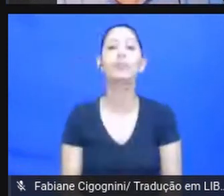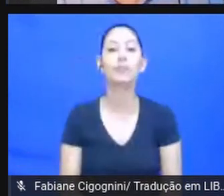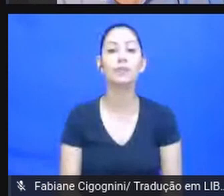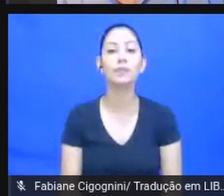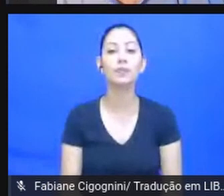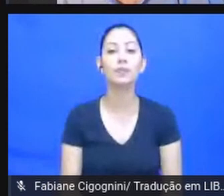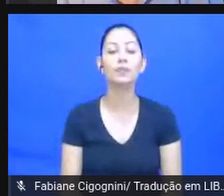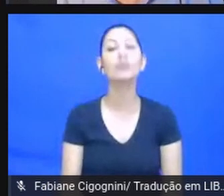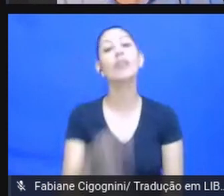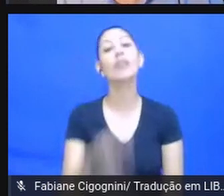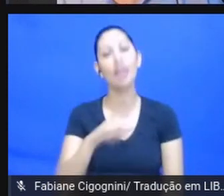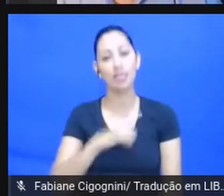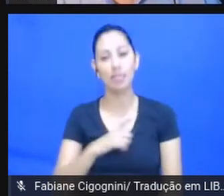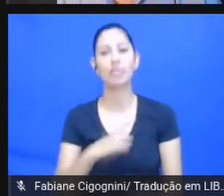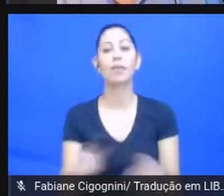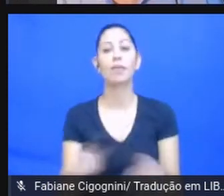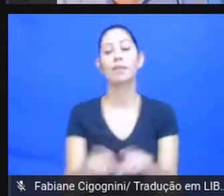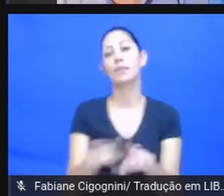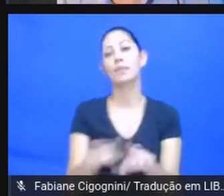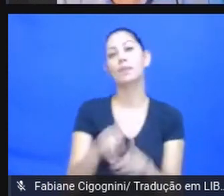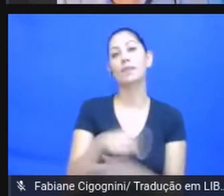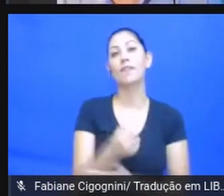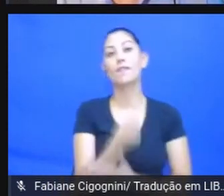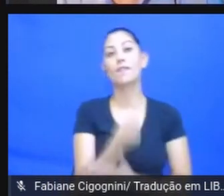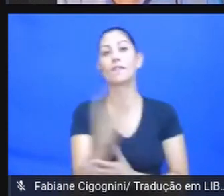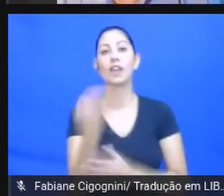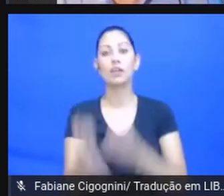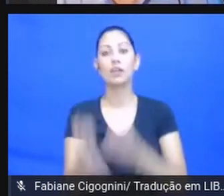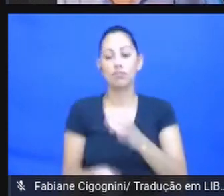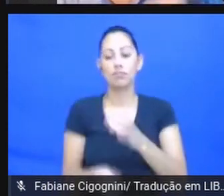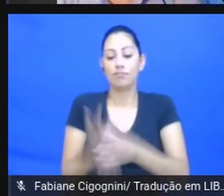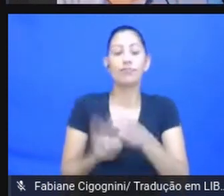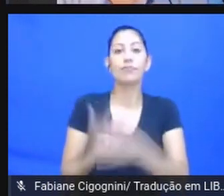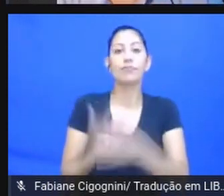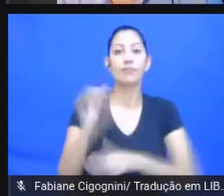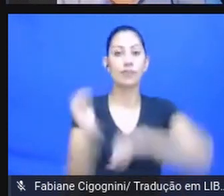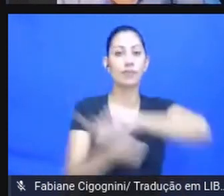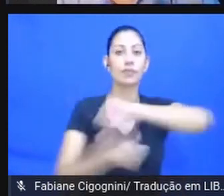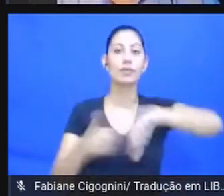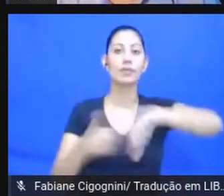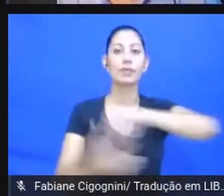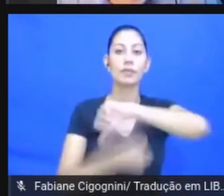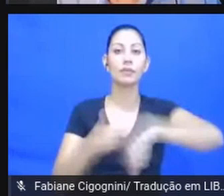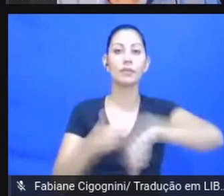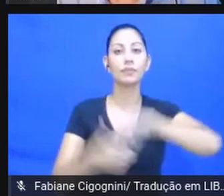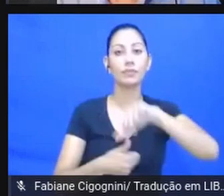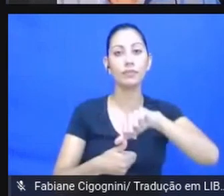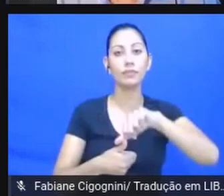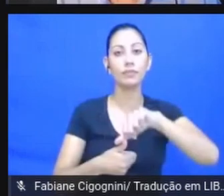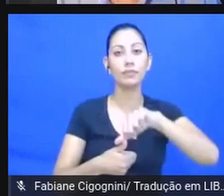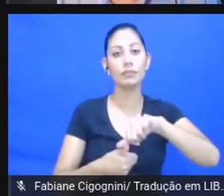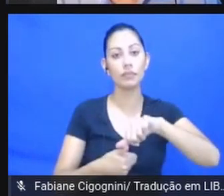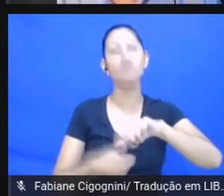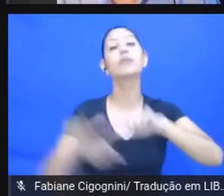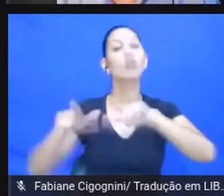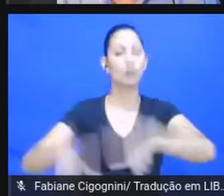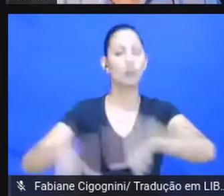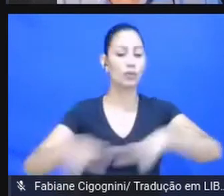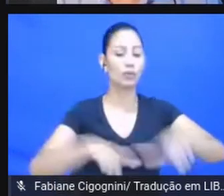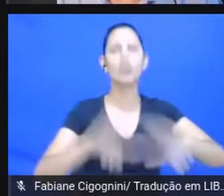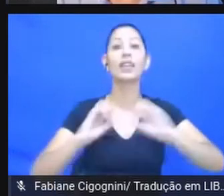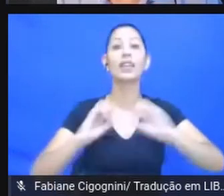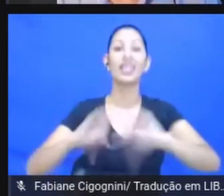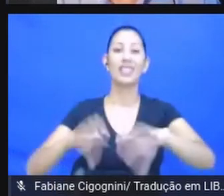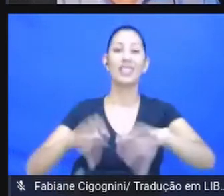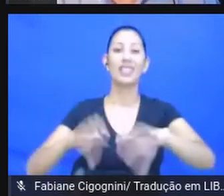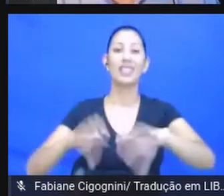Então, teremos muitas inovações e transformações em todos os campos, mas estamos falando da educação, em todos